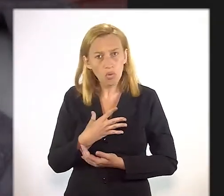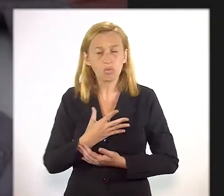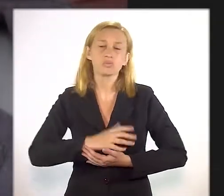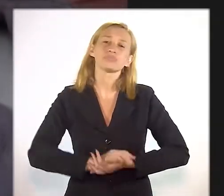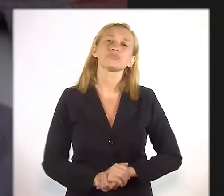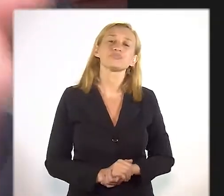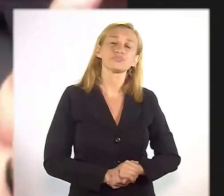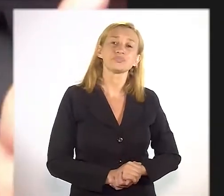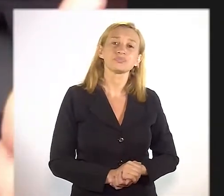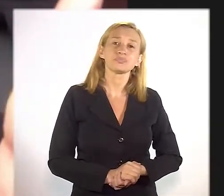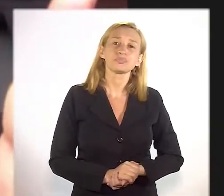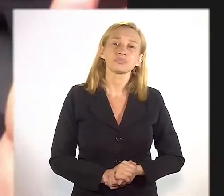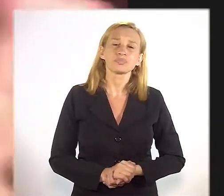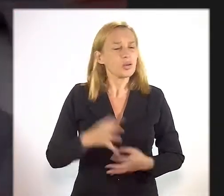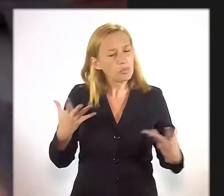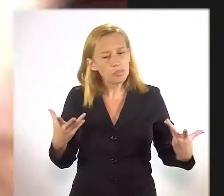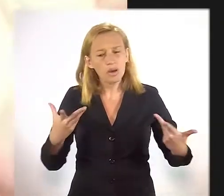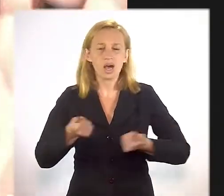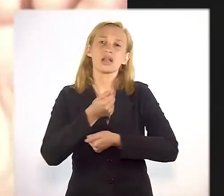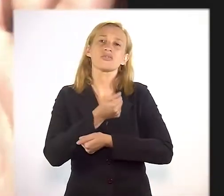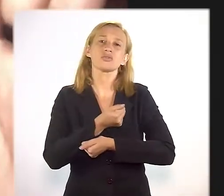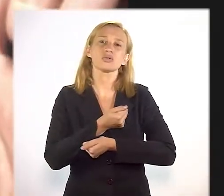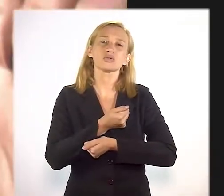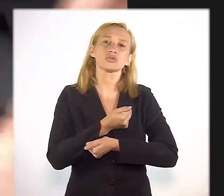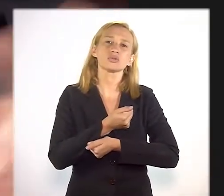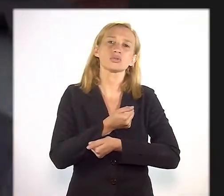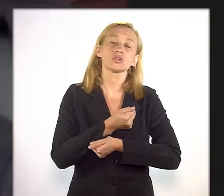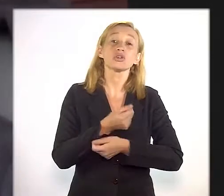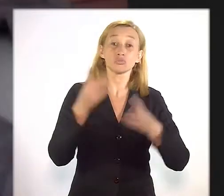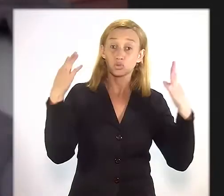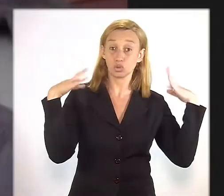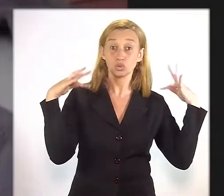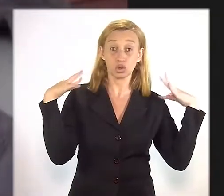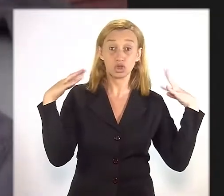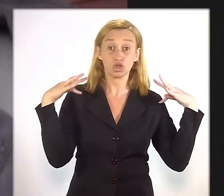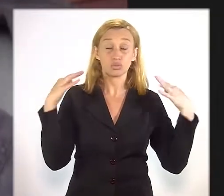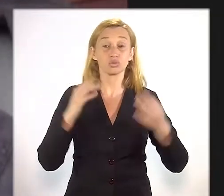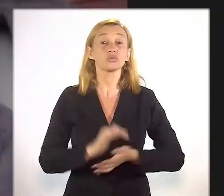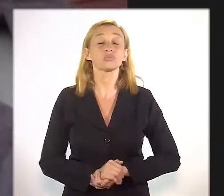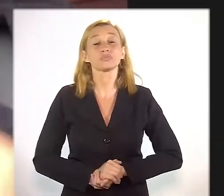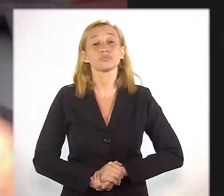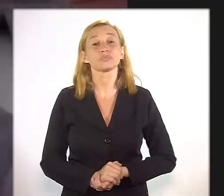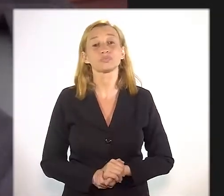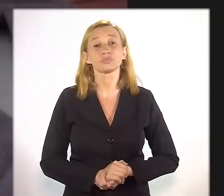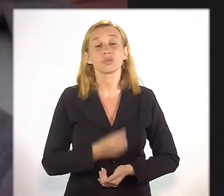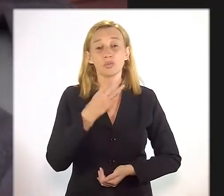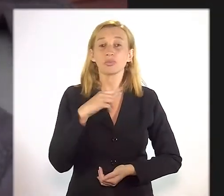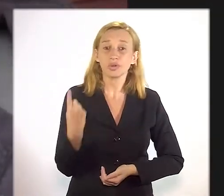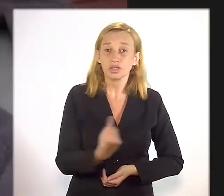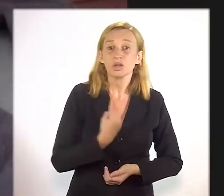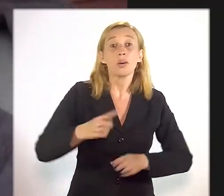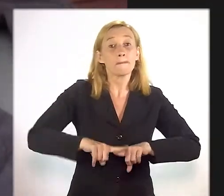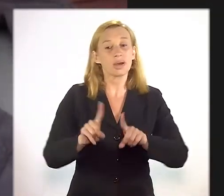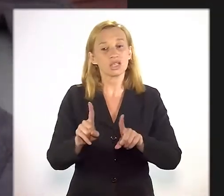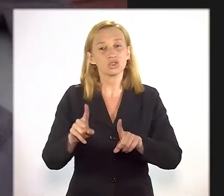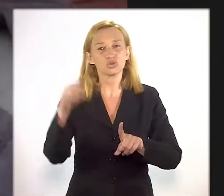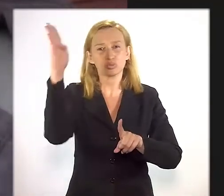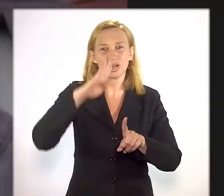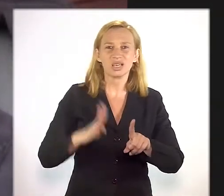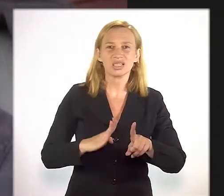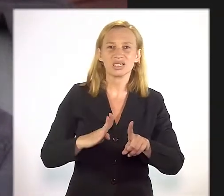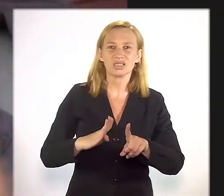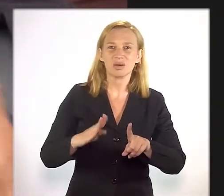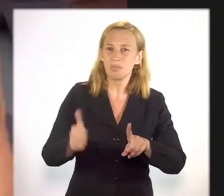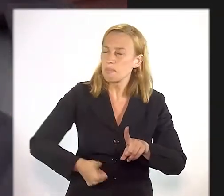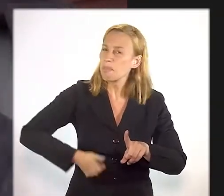Ponte é um fóssil. É maravilhoso. É um objeto de turismo educacional. Toda a gente lá vai. Mas, no Brasil,